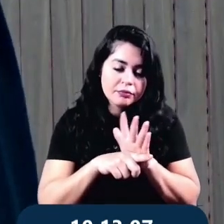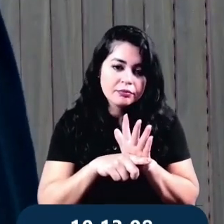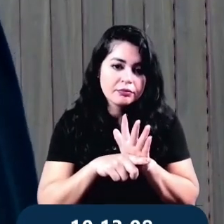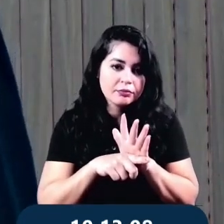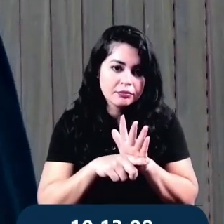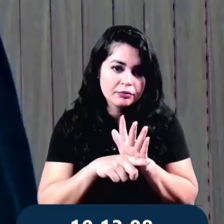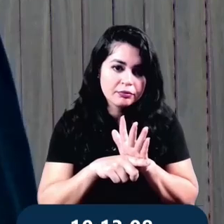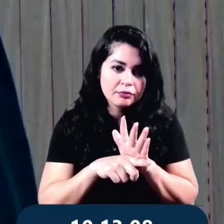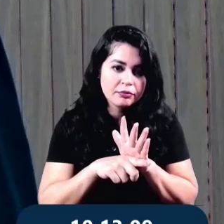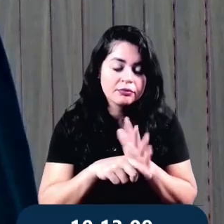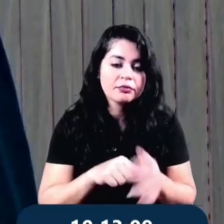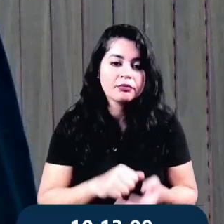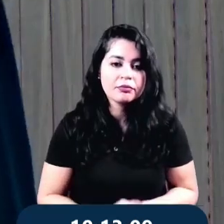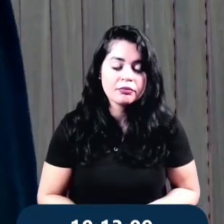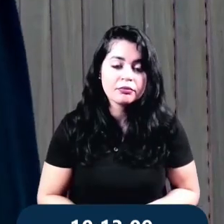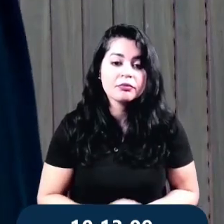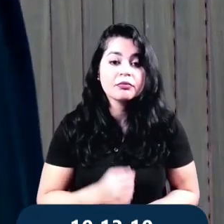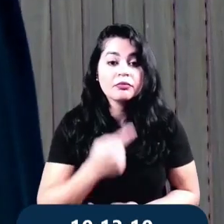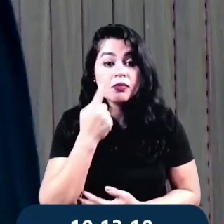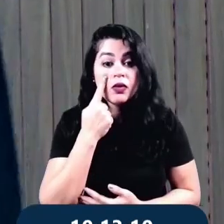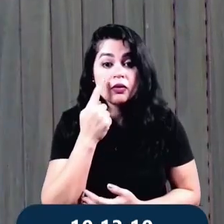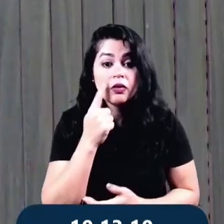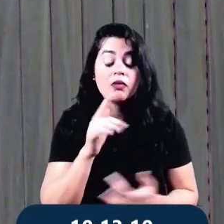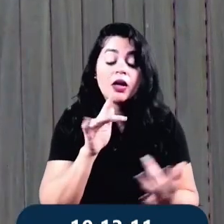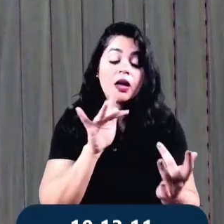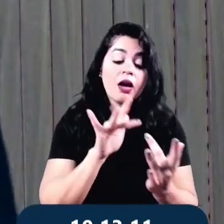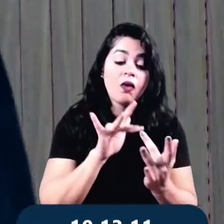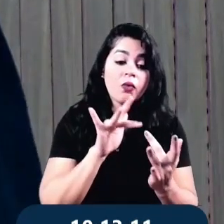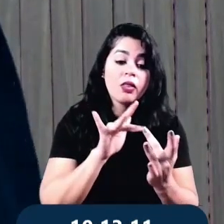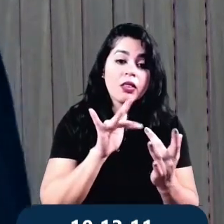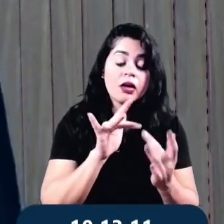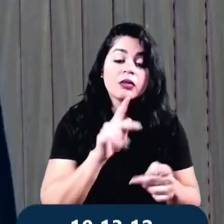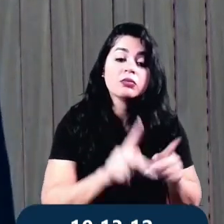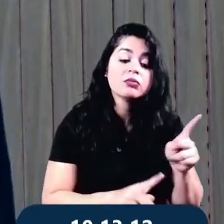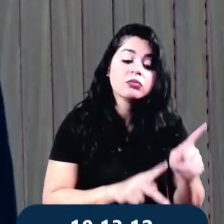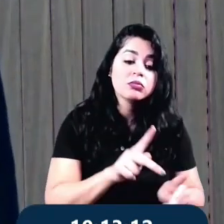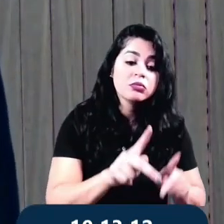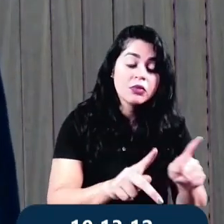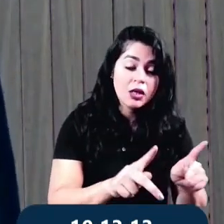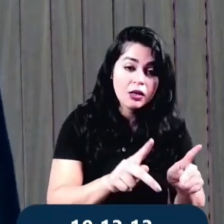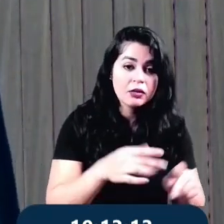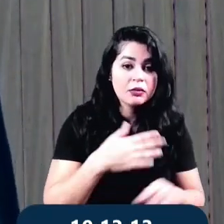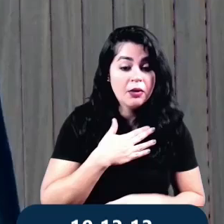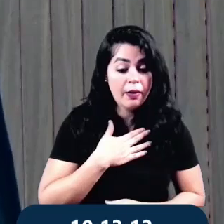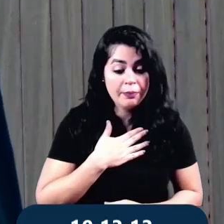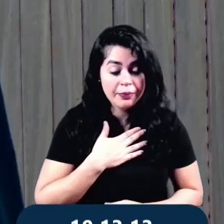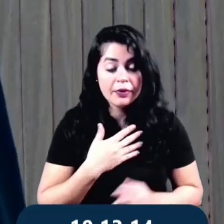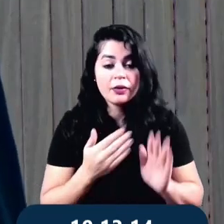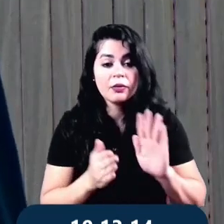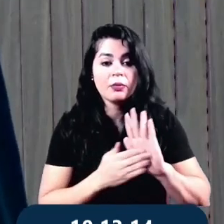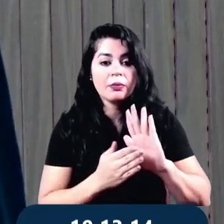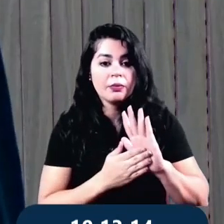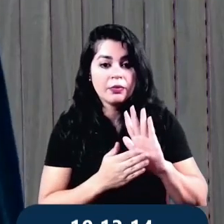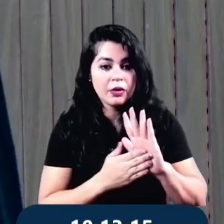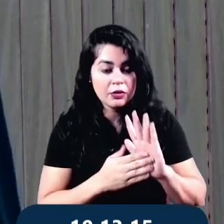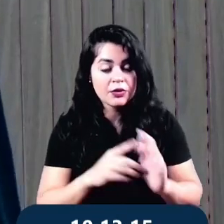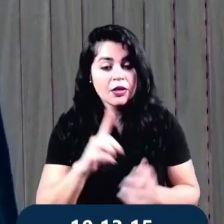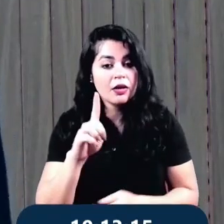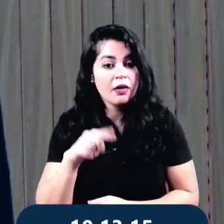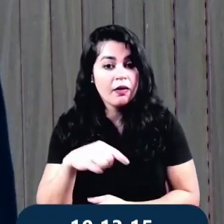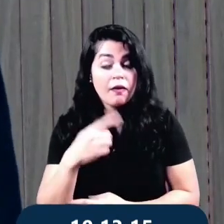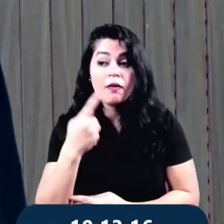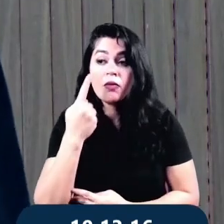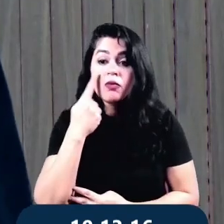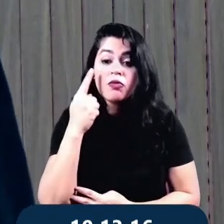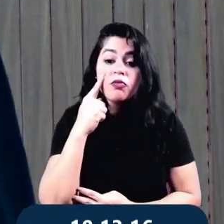faça uma consulta popular. A minha proposta é, vamos fazer uma consulta popular para saber o